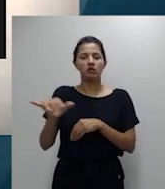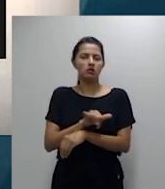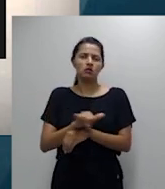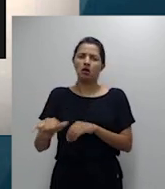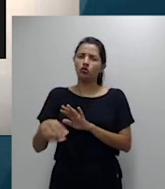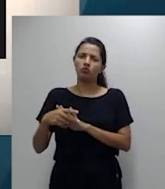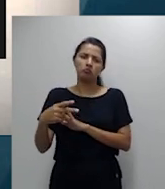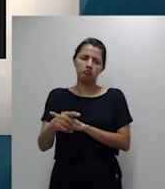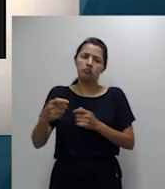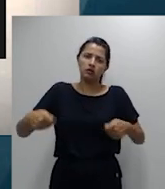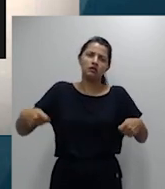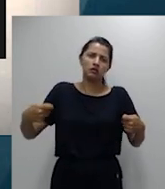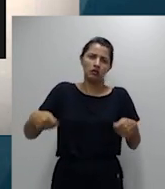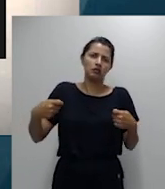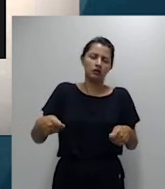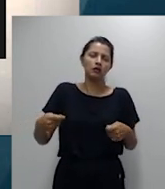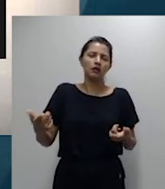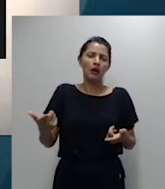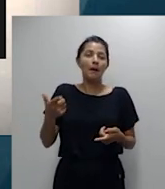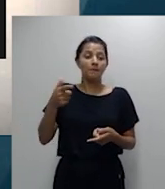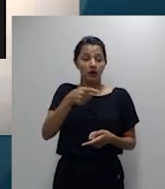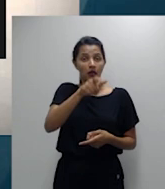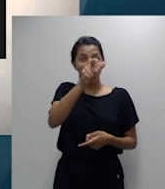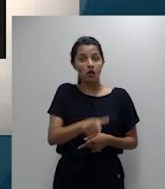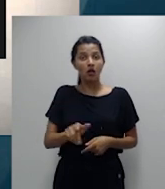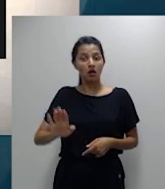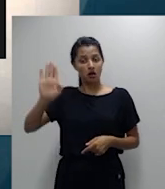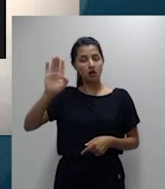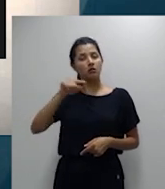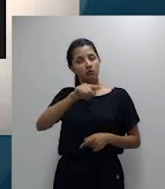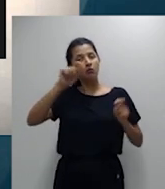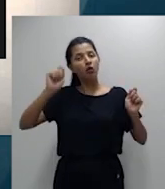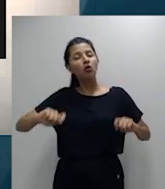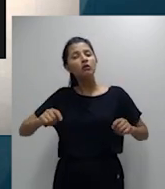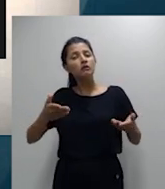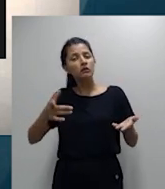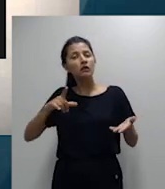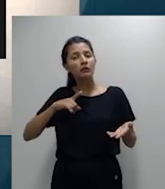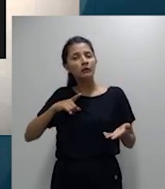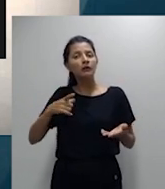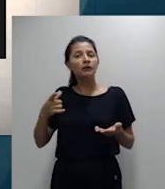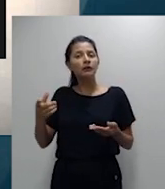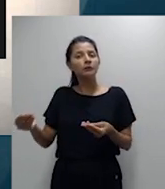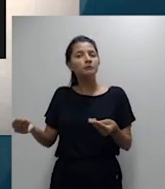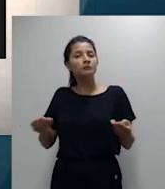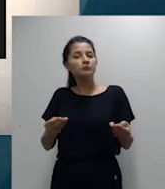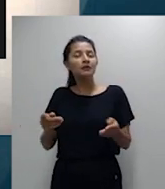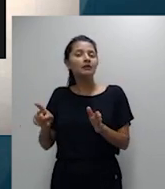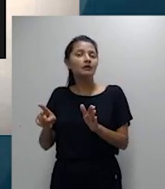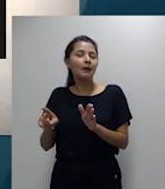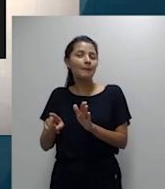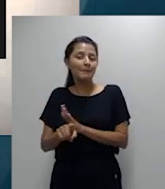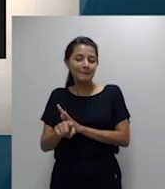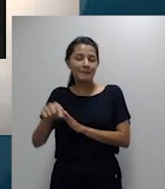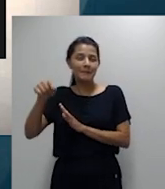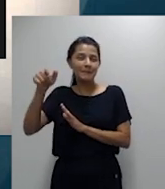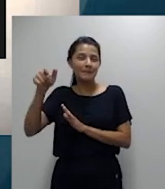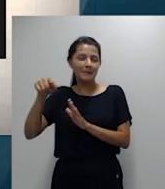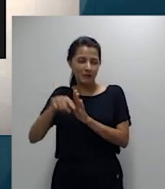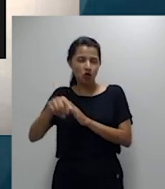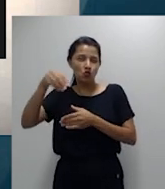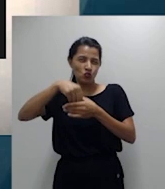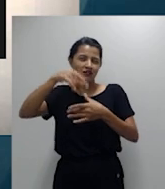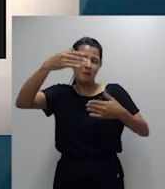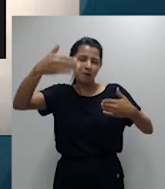necessários para submeter este candidato a esta questão que mostrou-se revelou-se